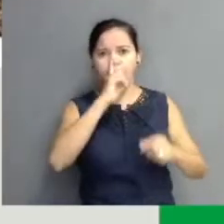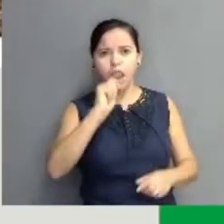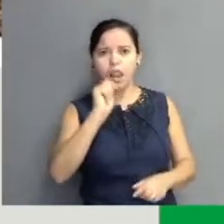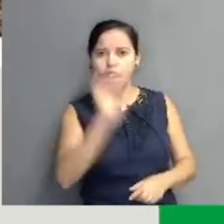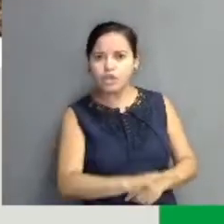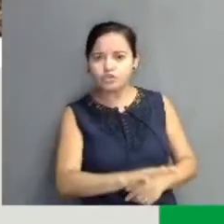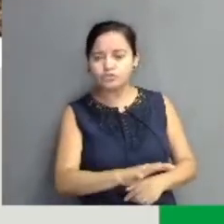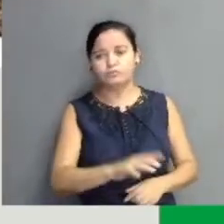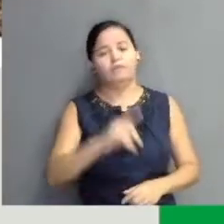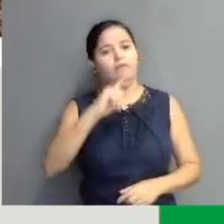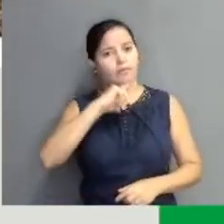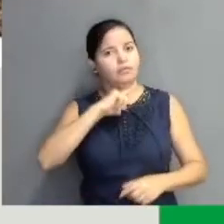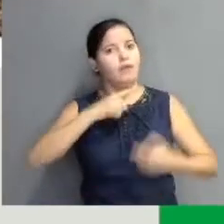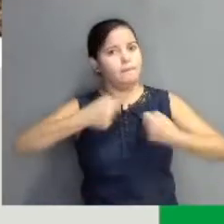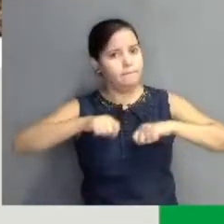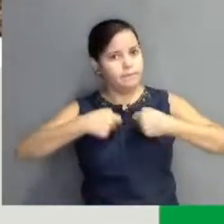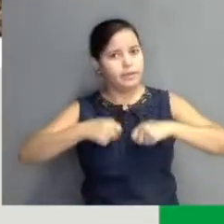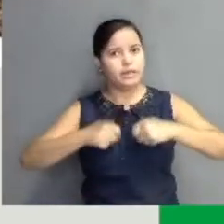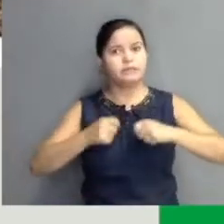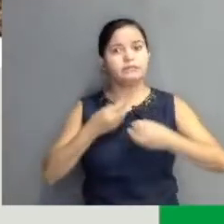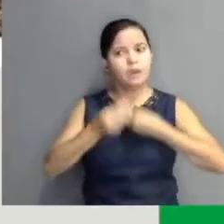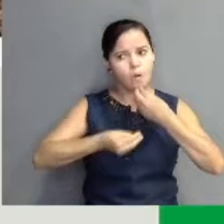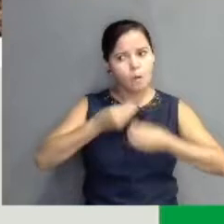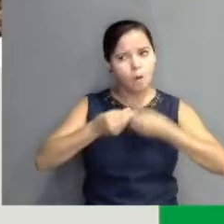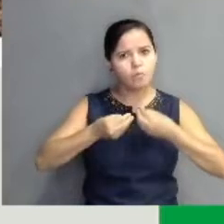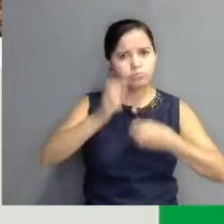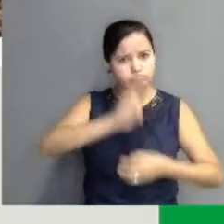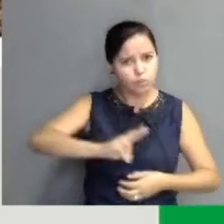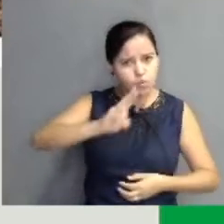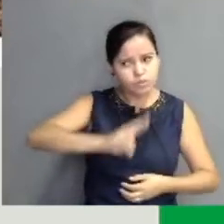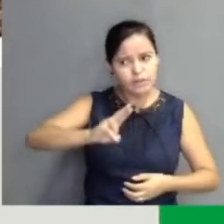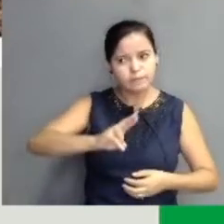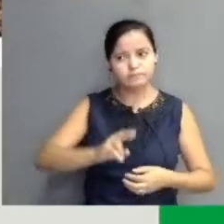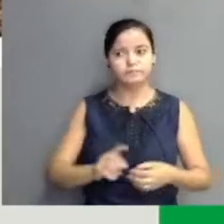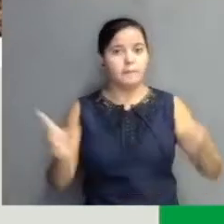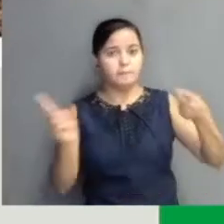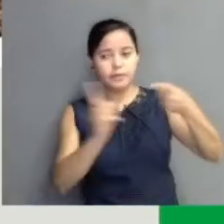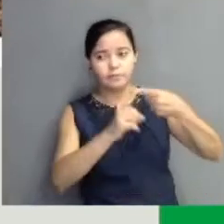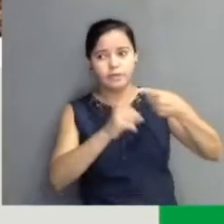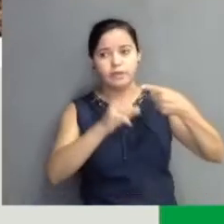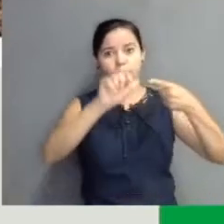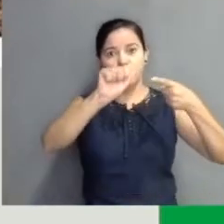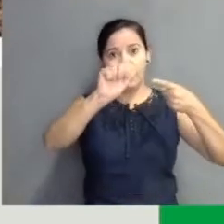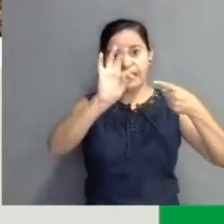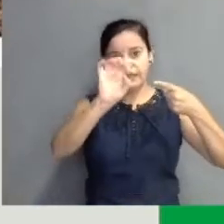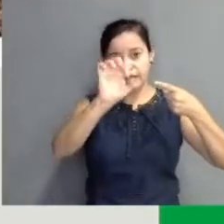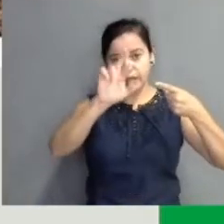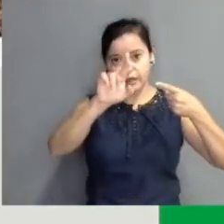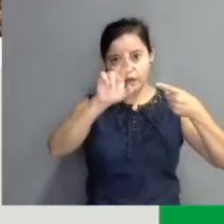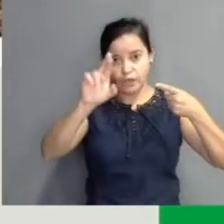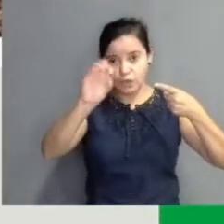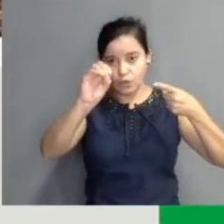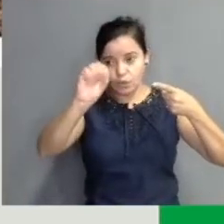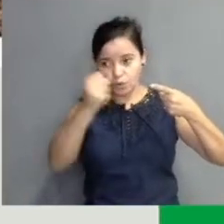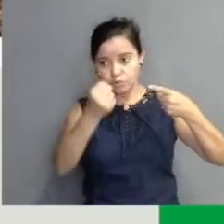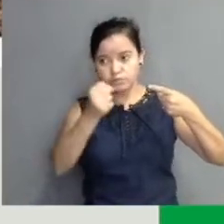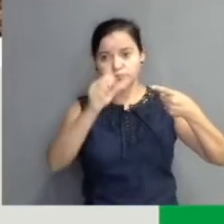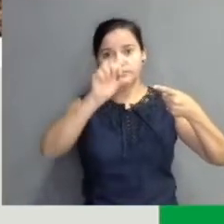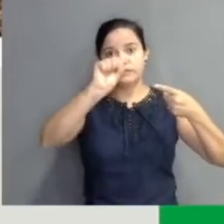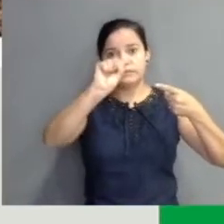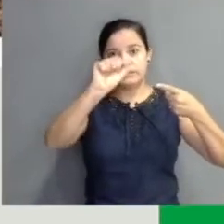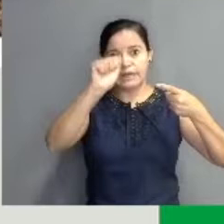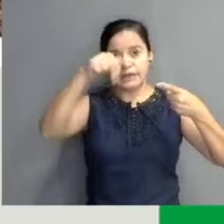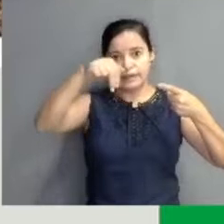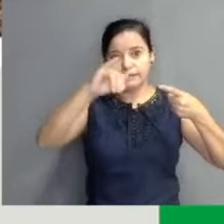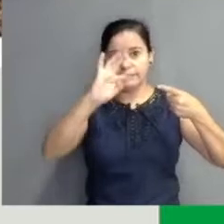ter esse olhar também a partir da perspectiva do tratamento. Então, a gente teria o que a gente chama de aterros sanitários, tá? A